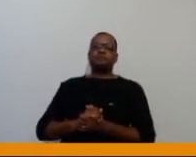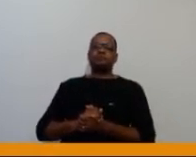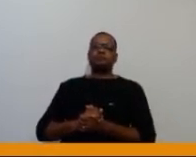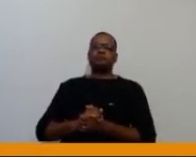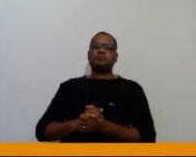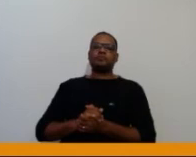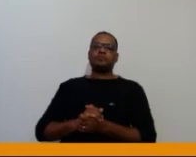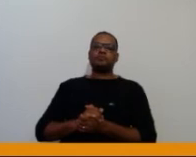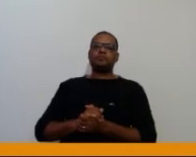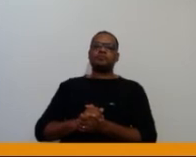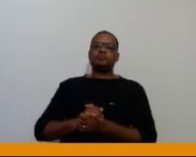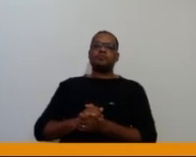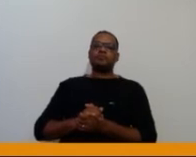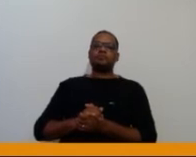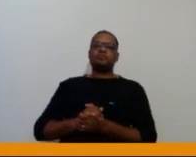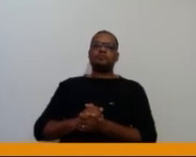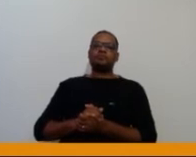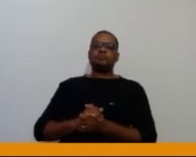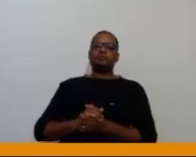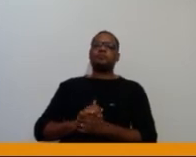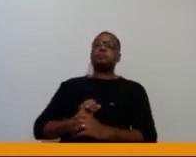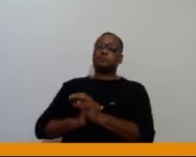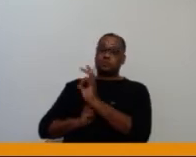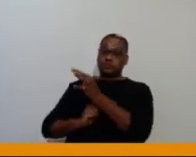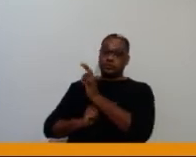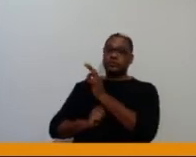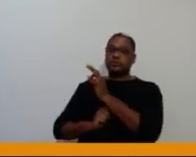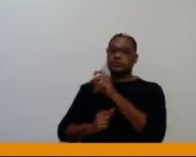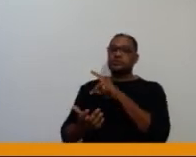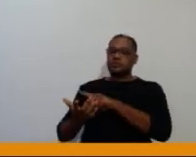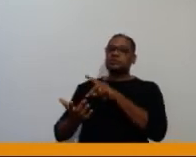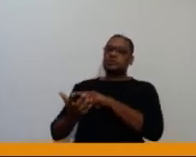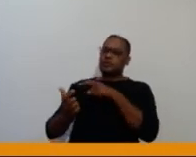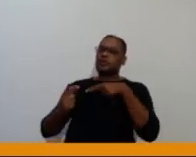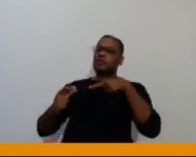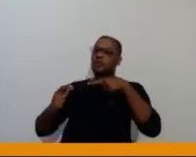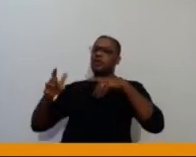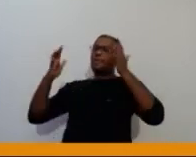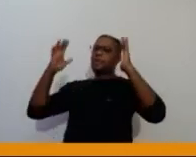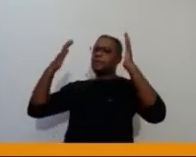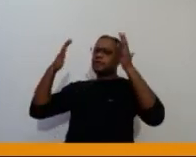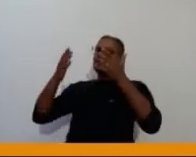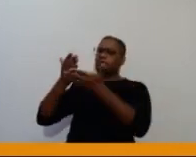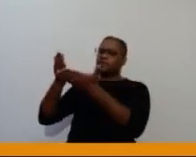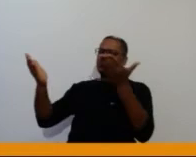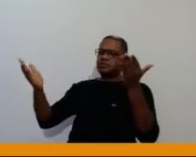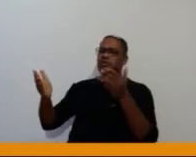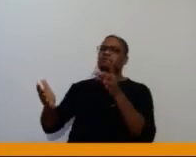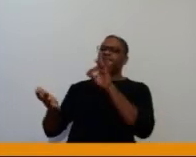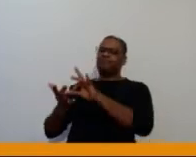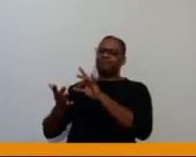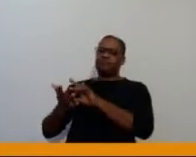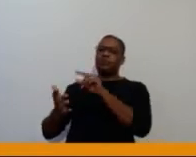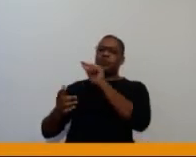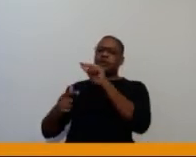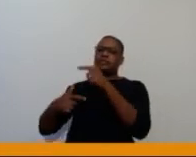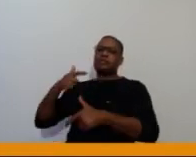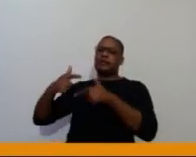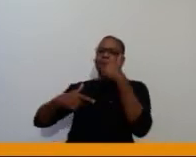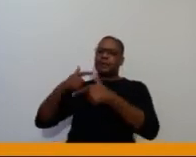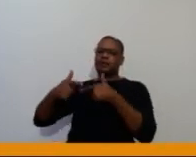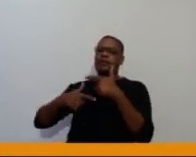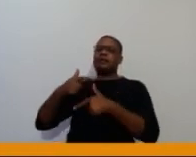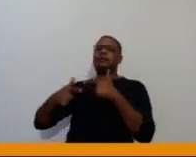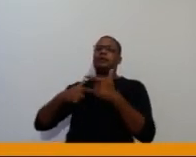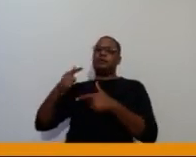Sim, exatamente. Não, eu parabenizo vocês, porque, de fato, esse é um trabalho relevante para a educação profissional,